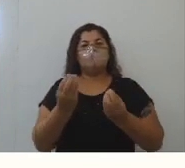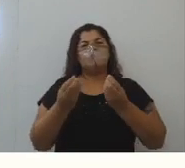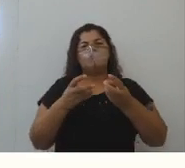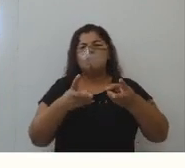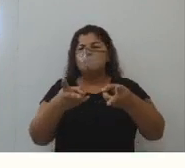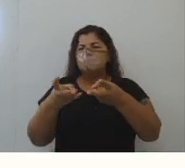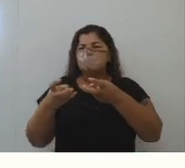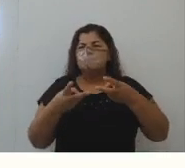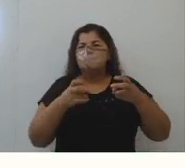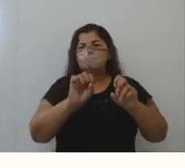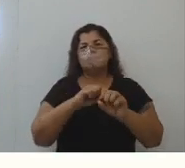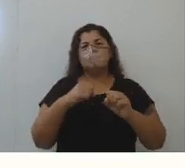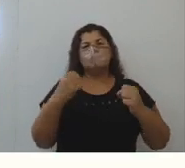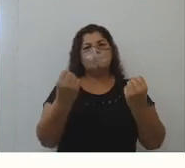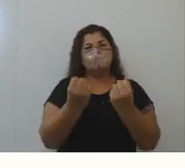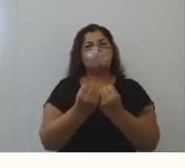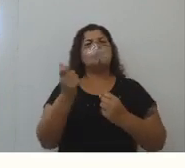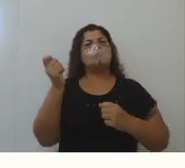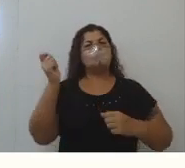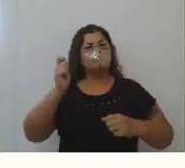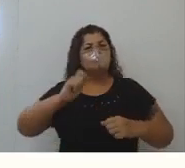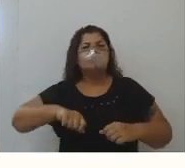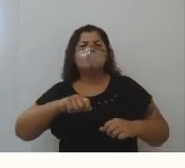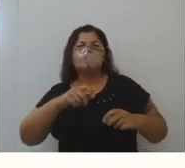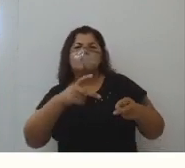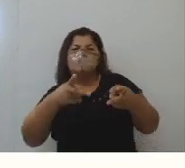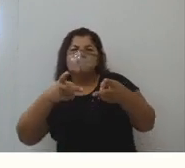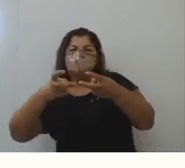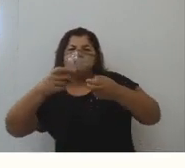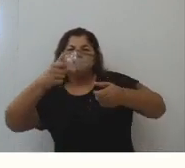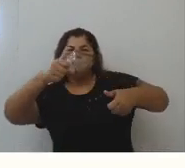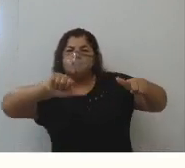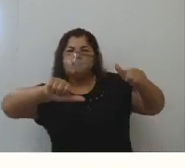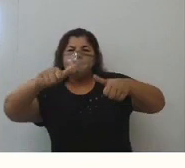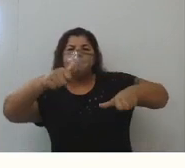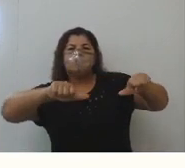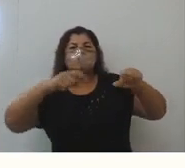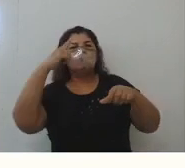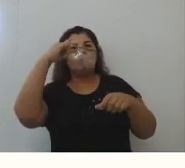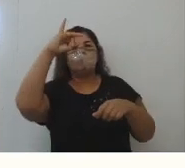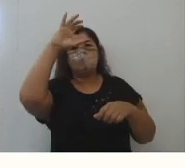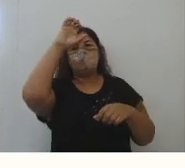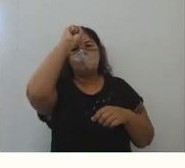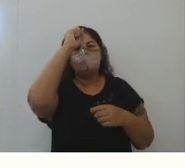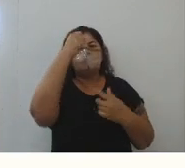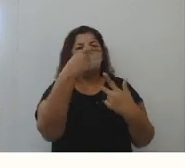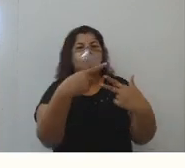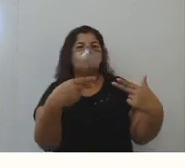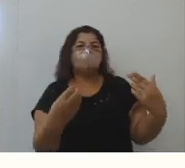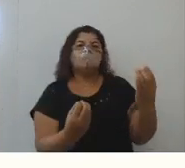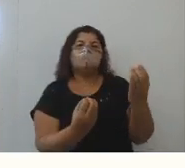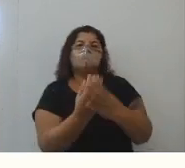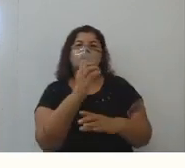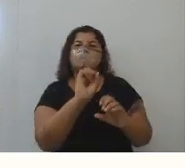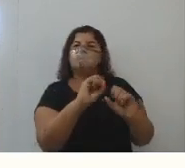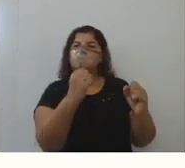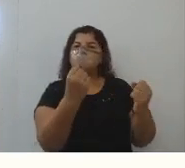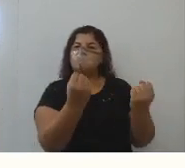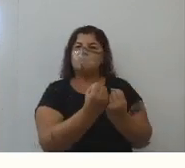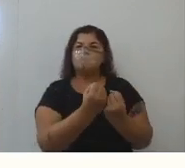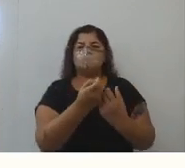sociológico favorece a análise e compreensão dos fatos sociais ou acontecimentos do